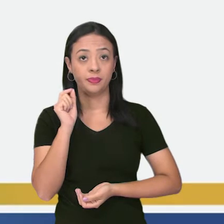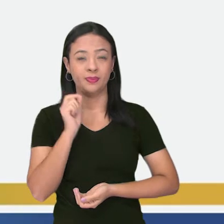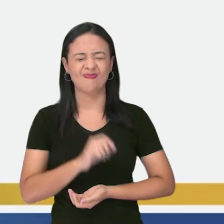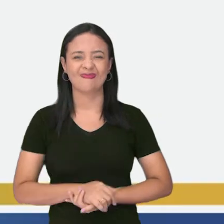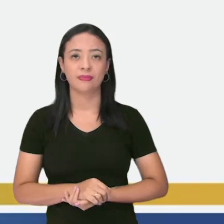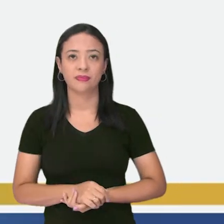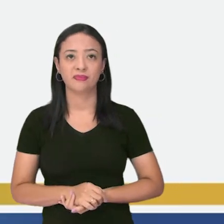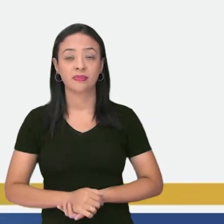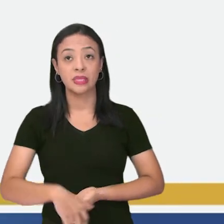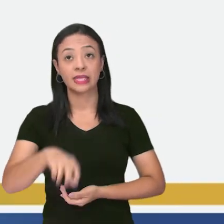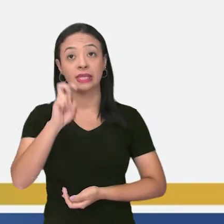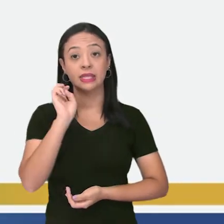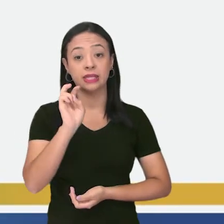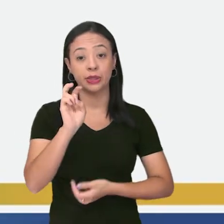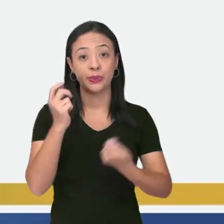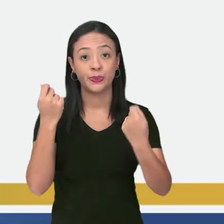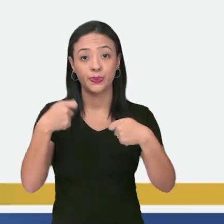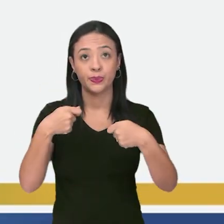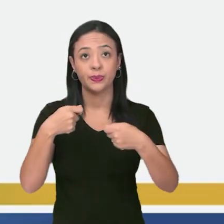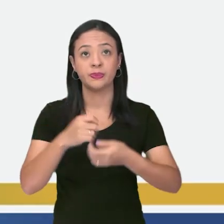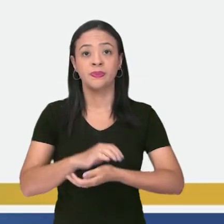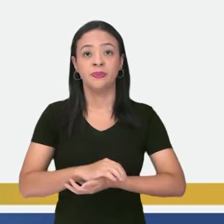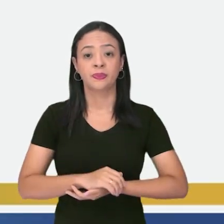5 alternativas.